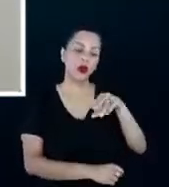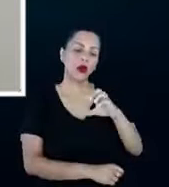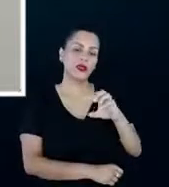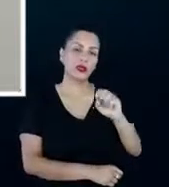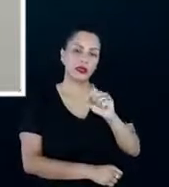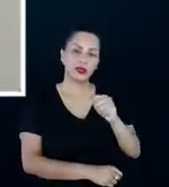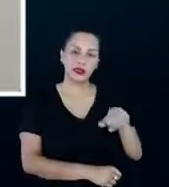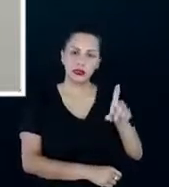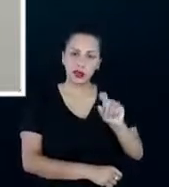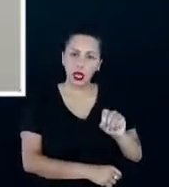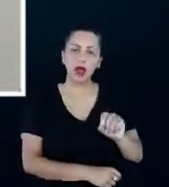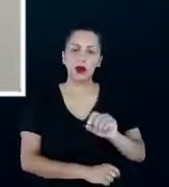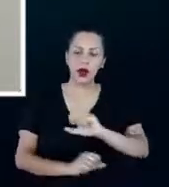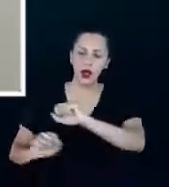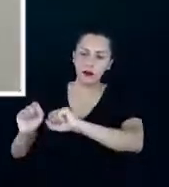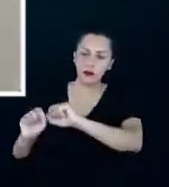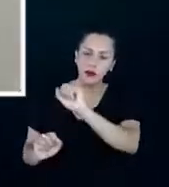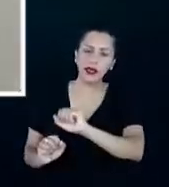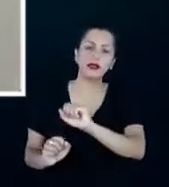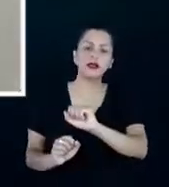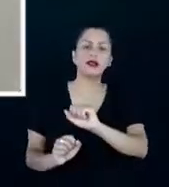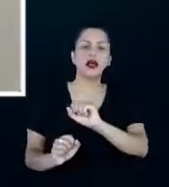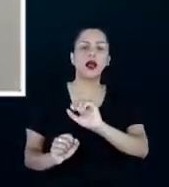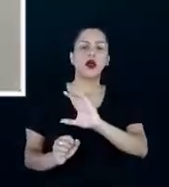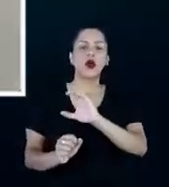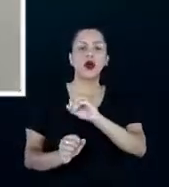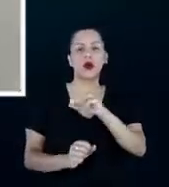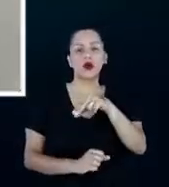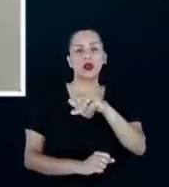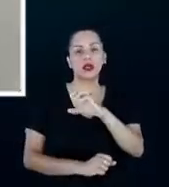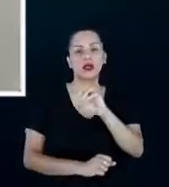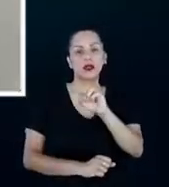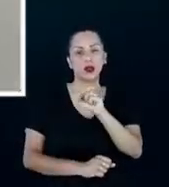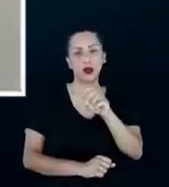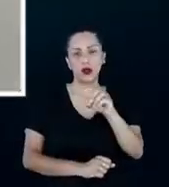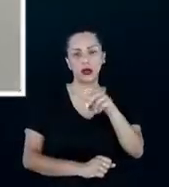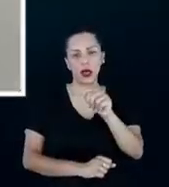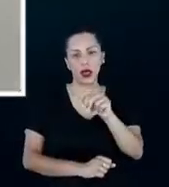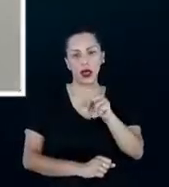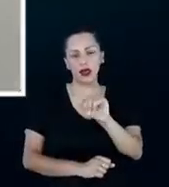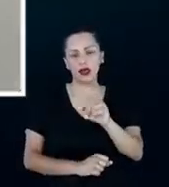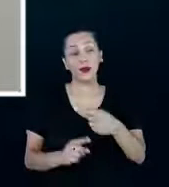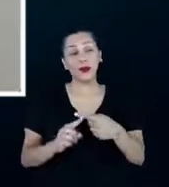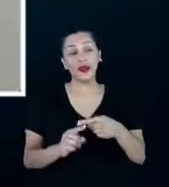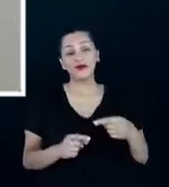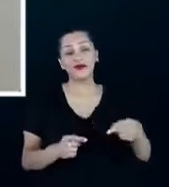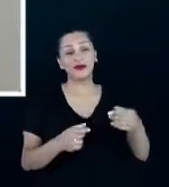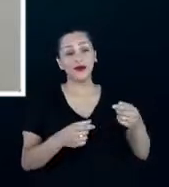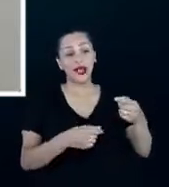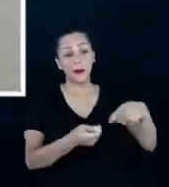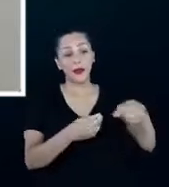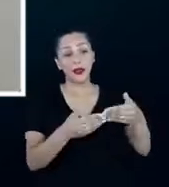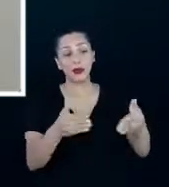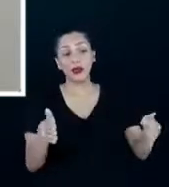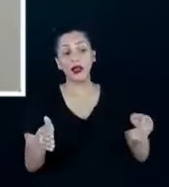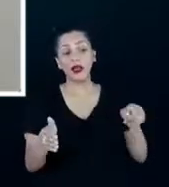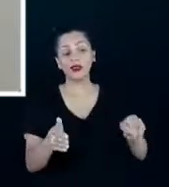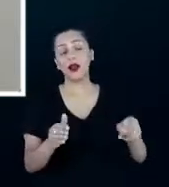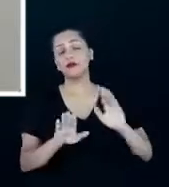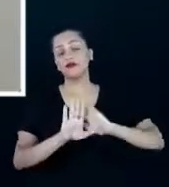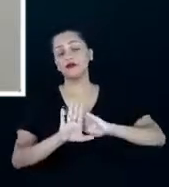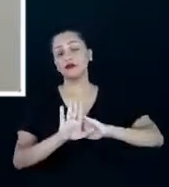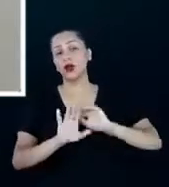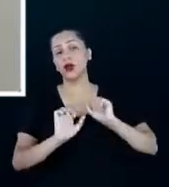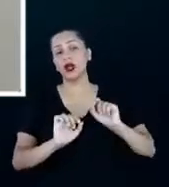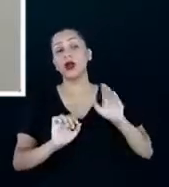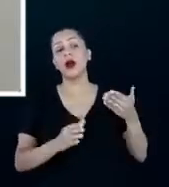que começam a vencer a partir de 25, porque o movimento de abertura do mercado, ele já nos leva a questionar qual é o papel da distribuidora de energia